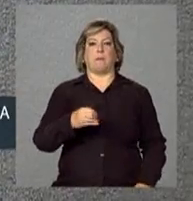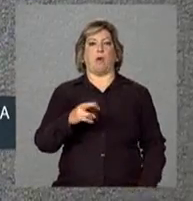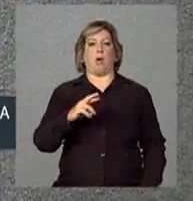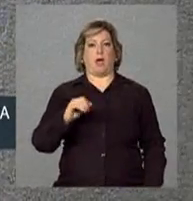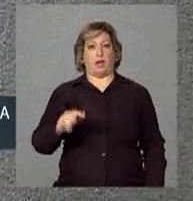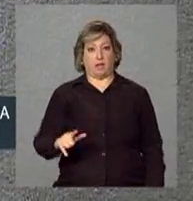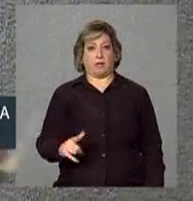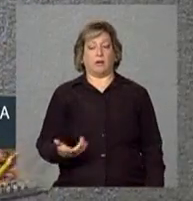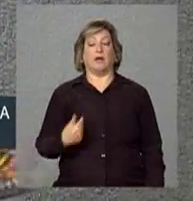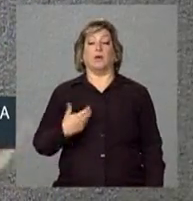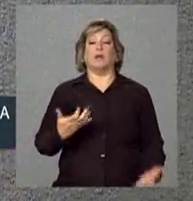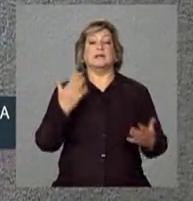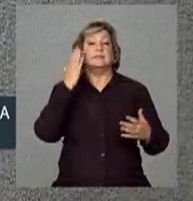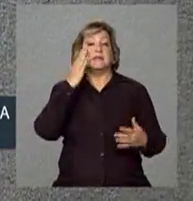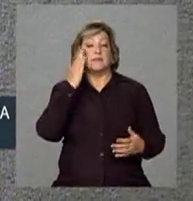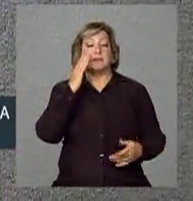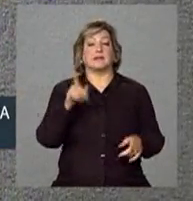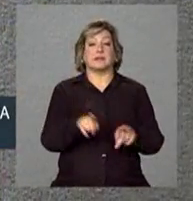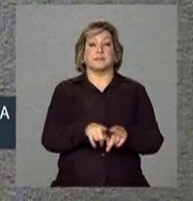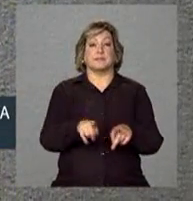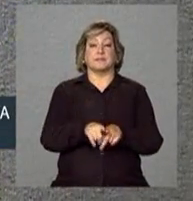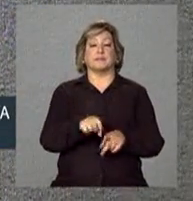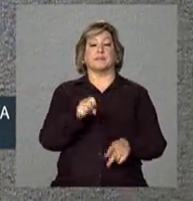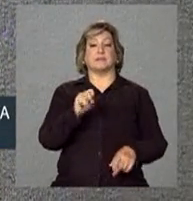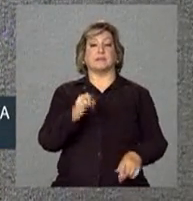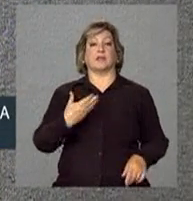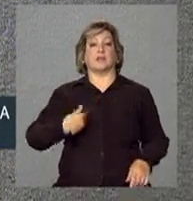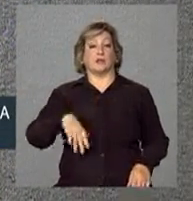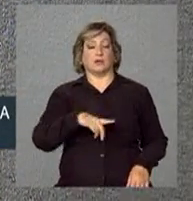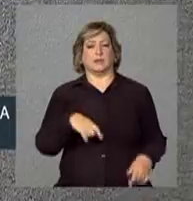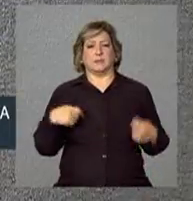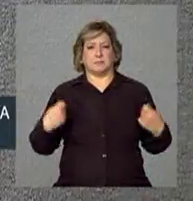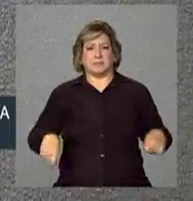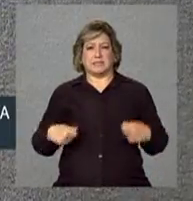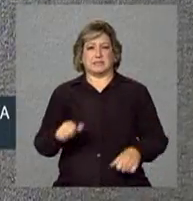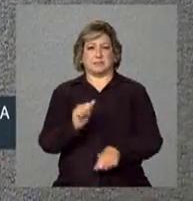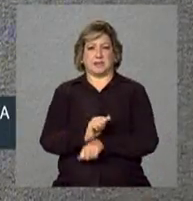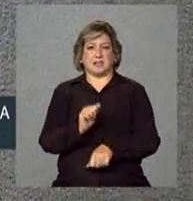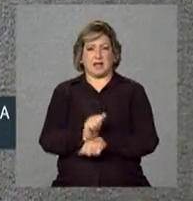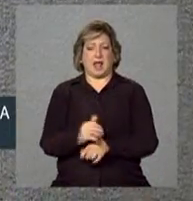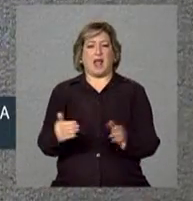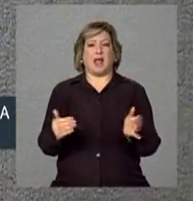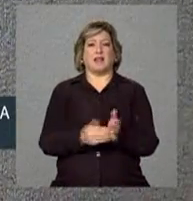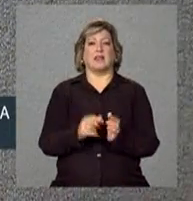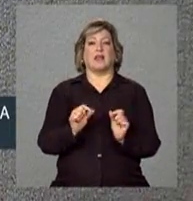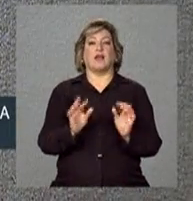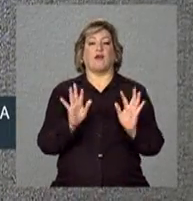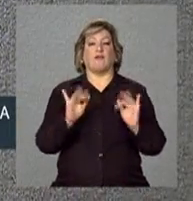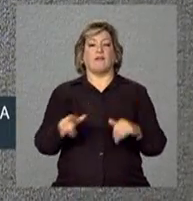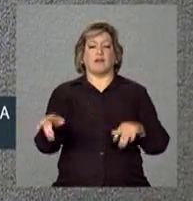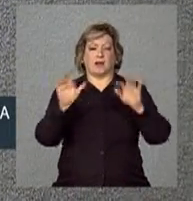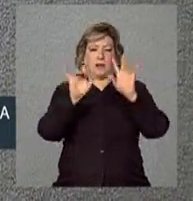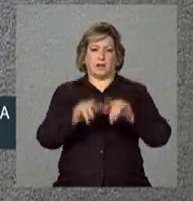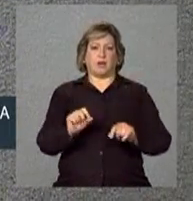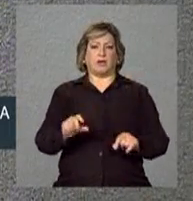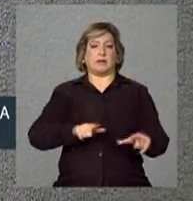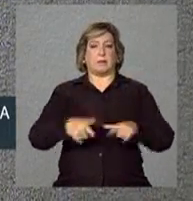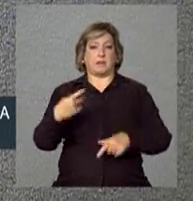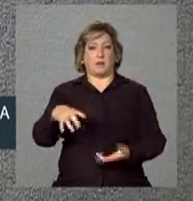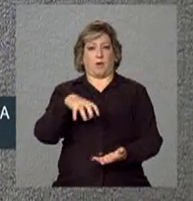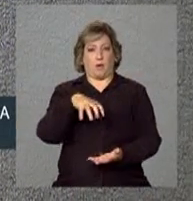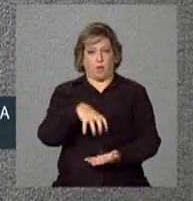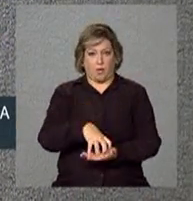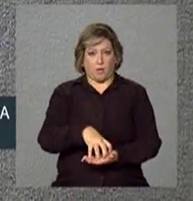queria saber também se nós teríamos que esperar até o final do relatório, dos trabalhos da comissão